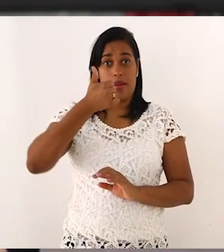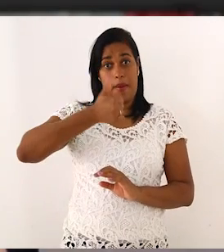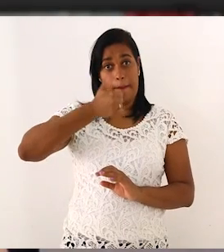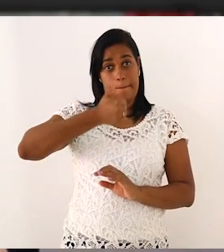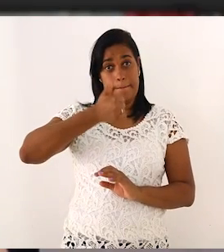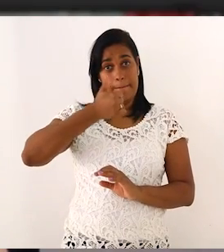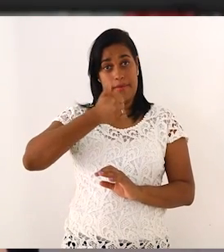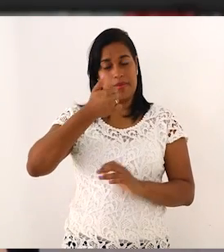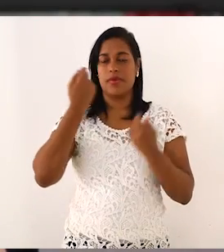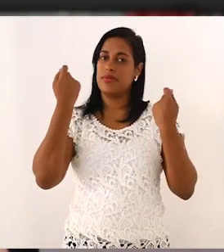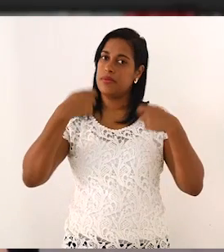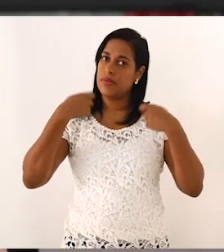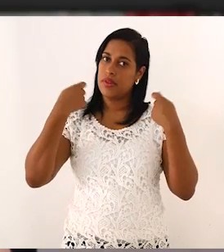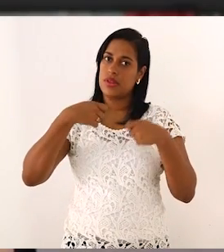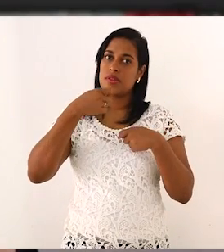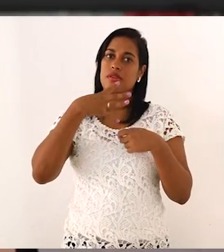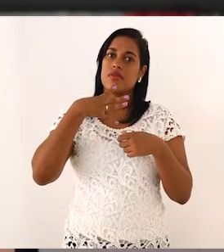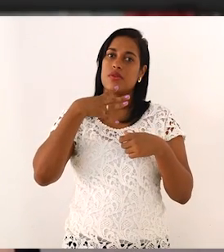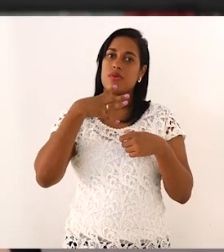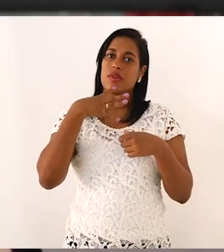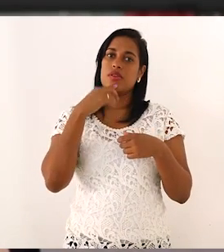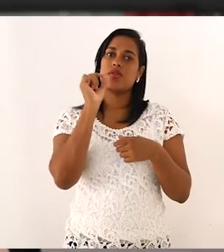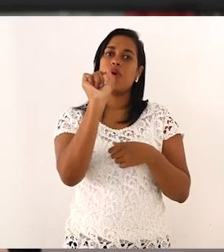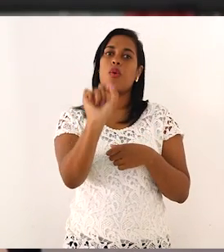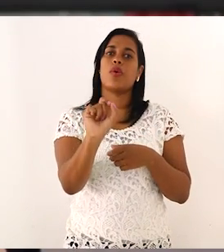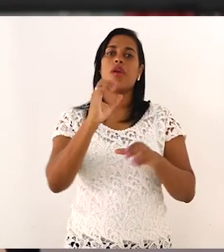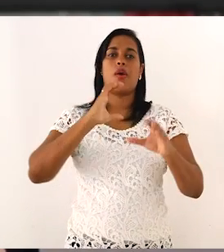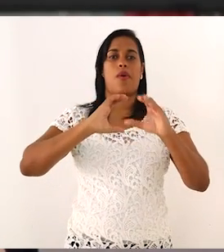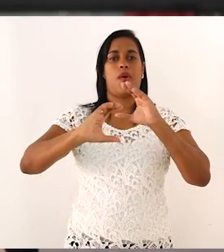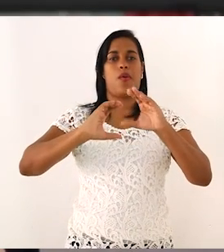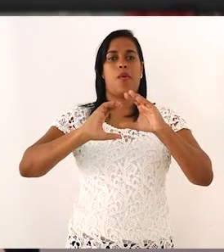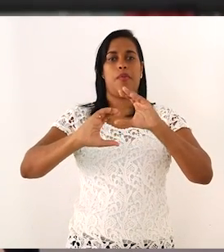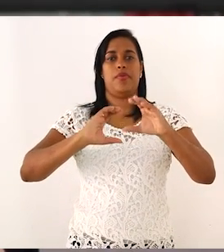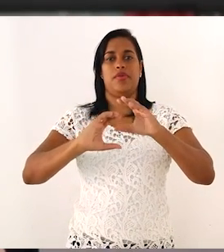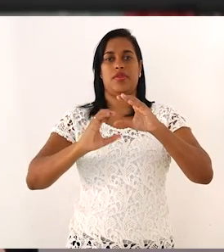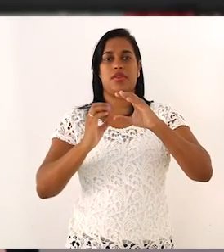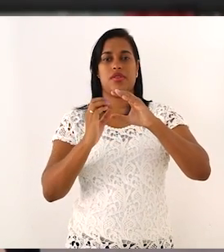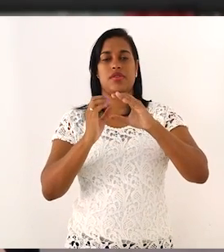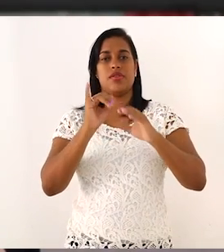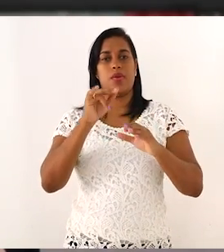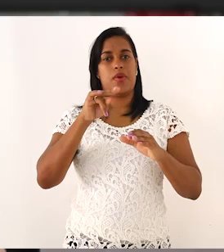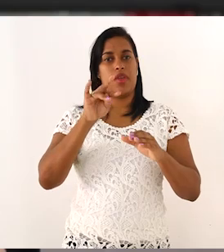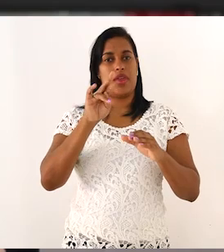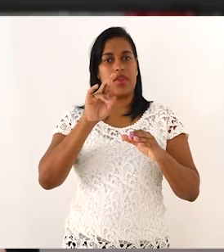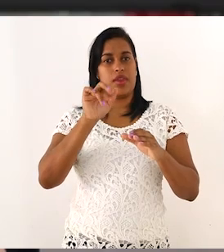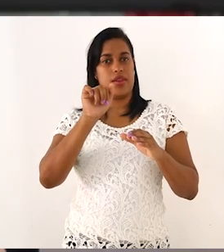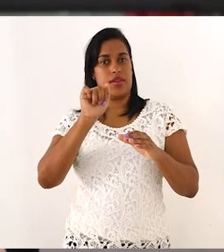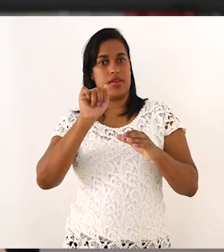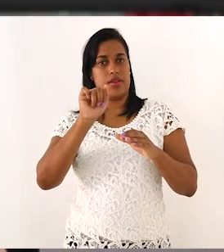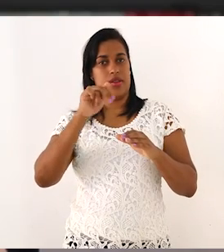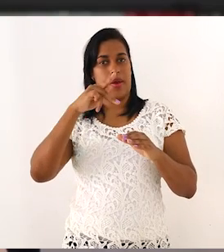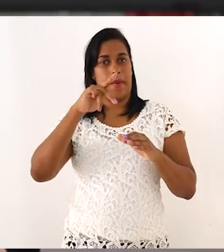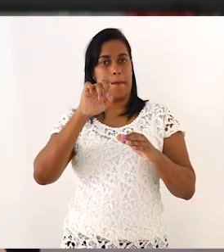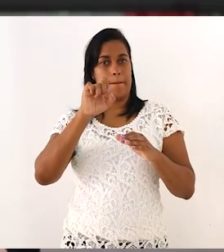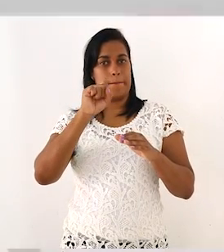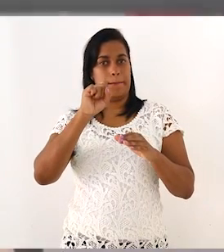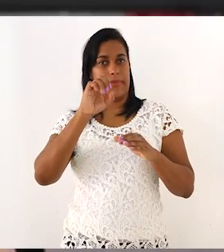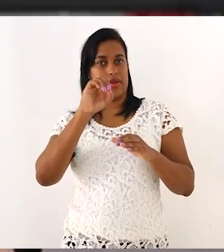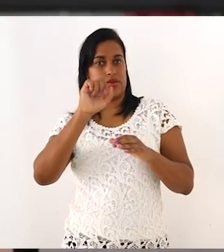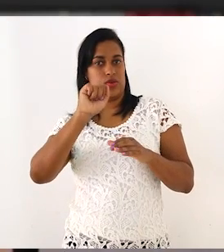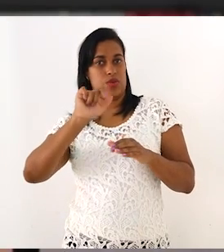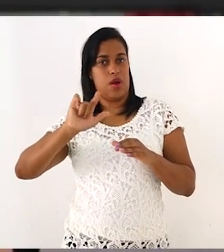primeira, faz-se necessário conhecer o que é uma comunicação intra e interpessoal. Então, vamos